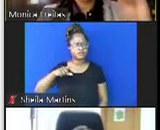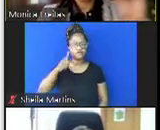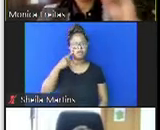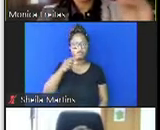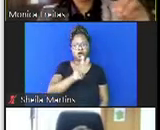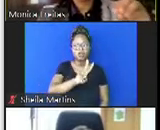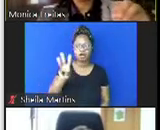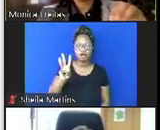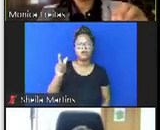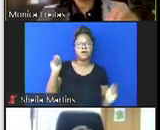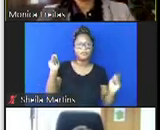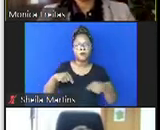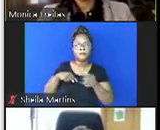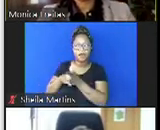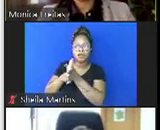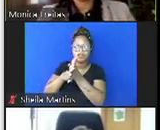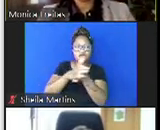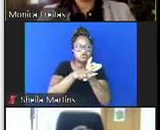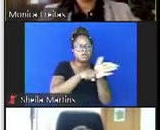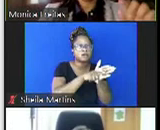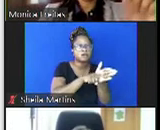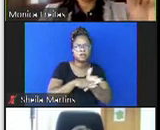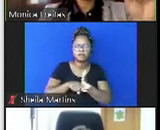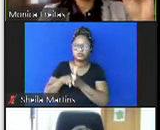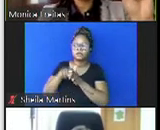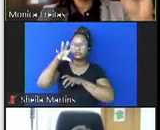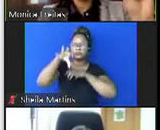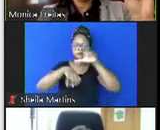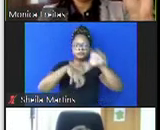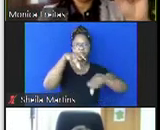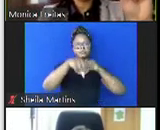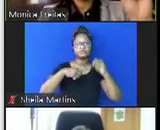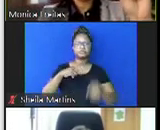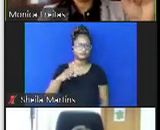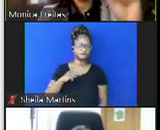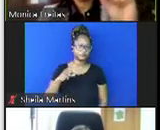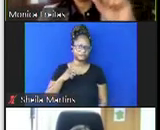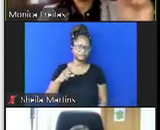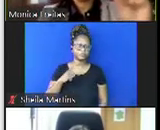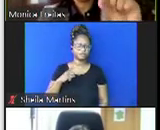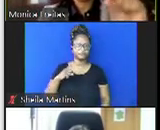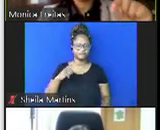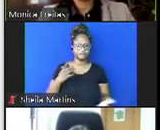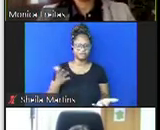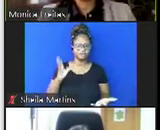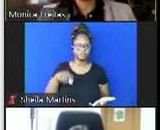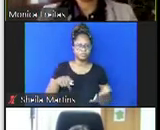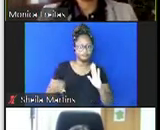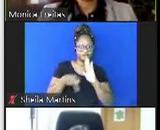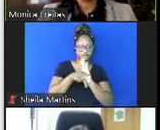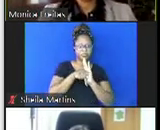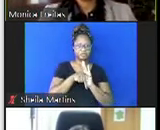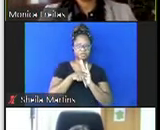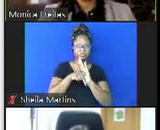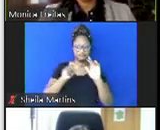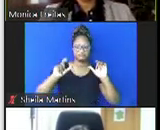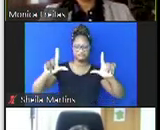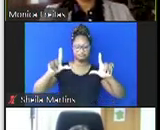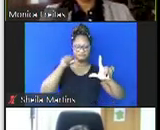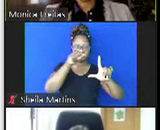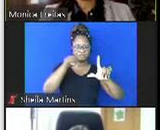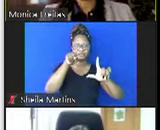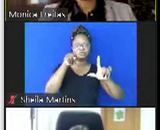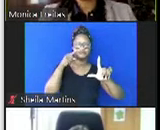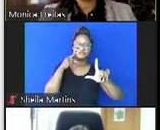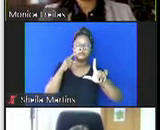podem pesquisar também por tem uma parte que é Find an Academic Host, tá? E vocês também